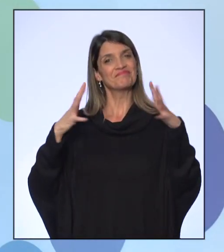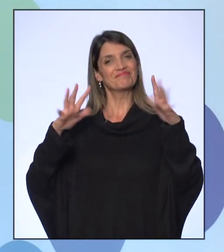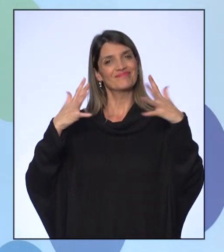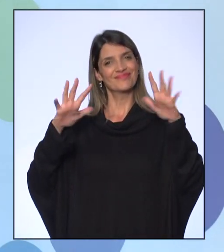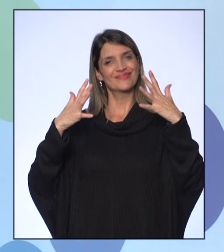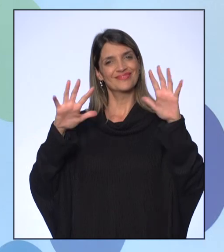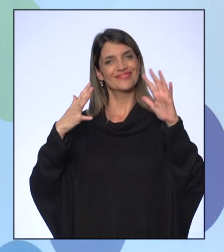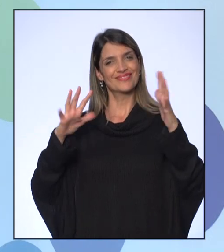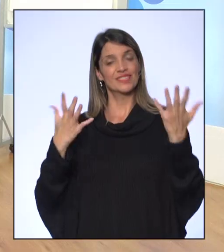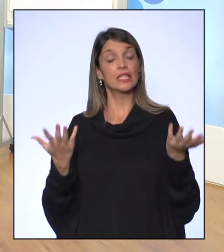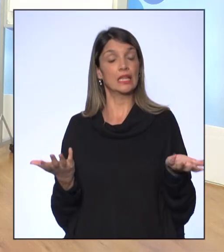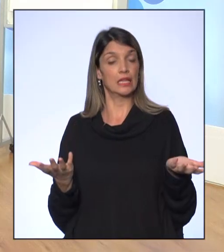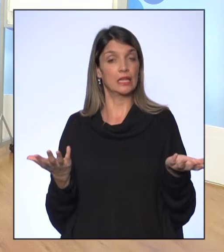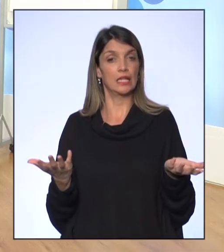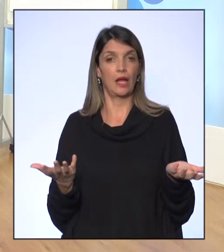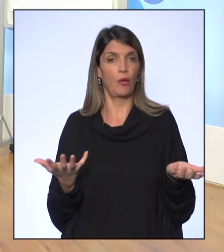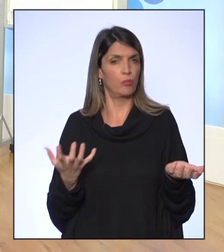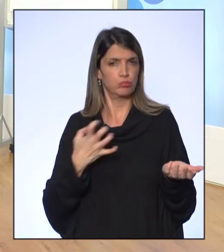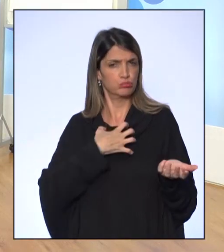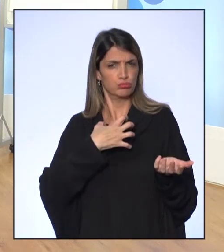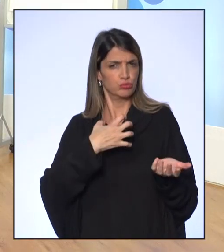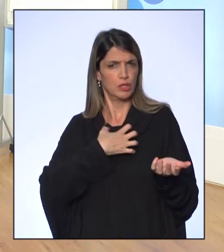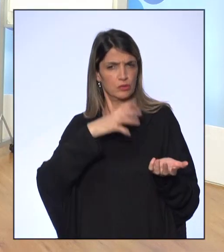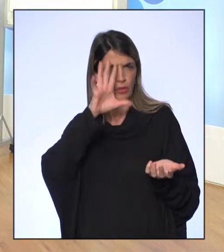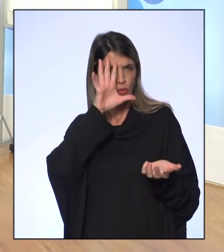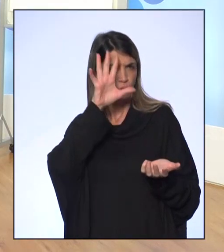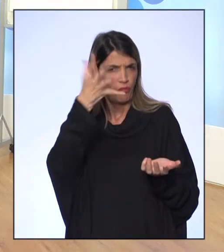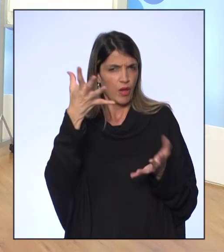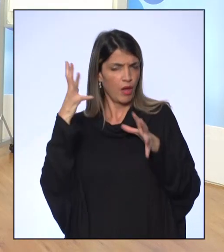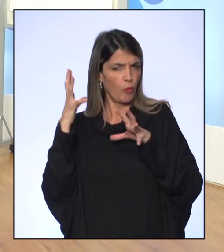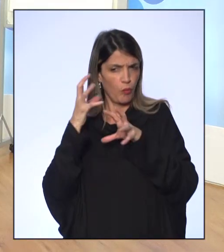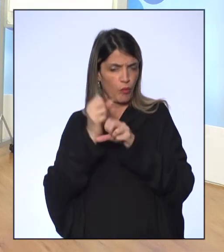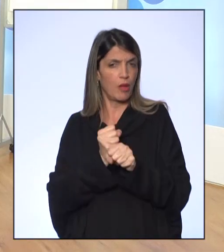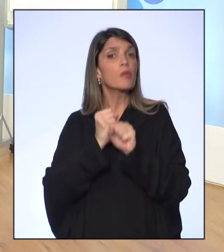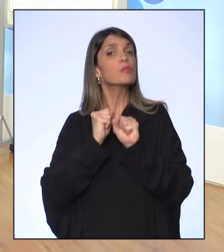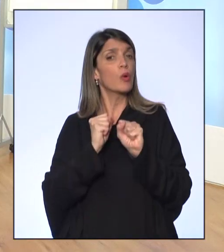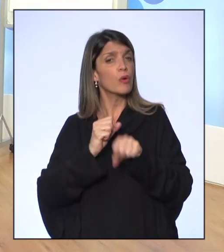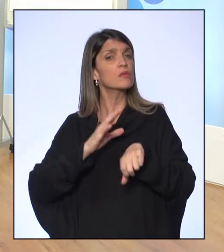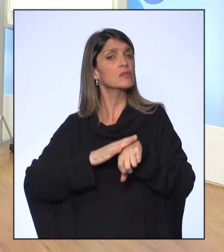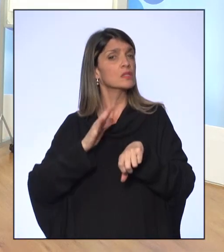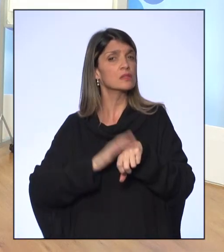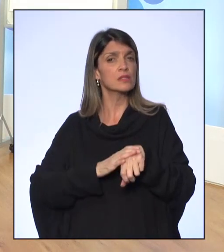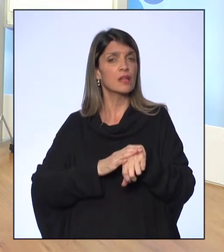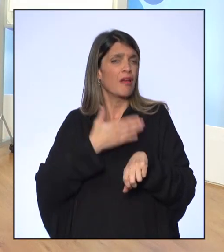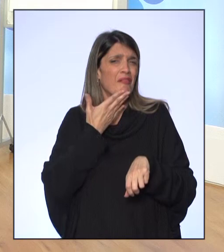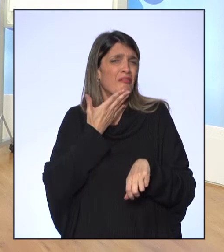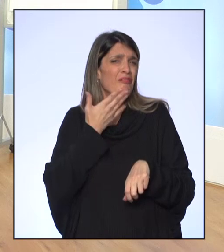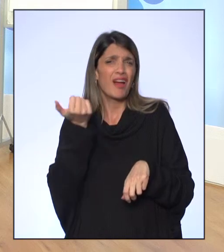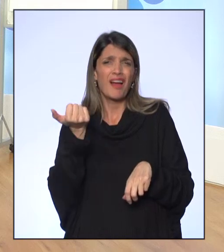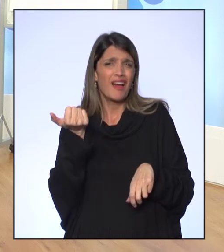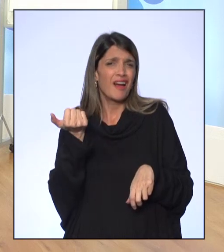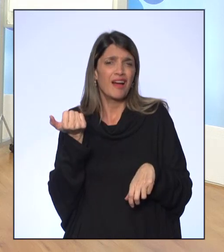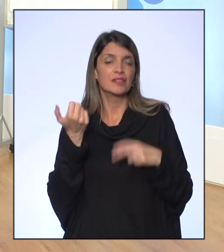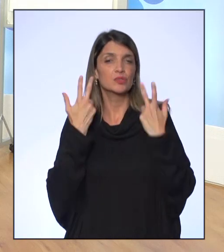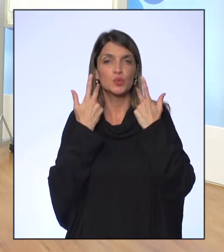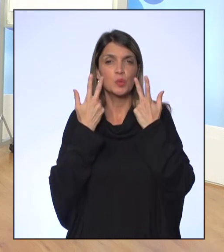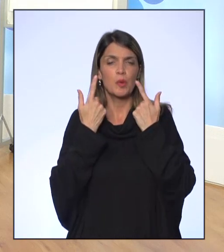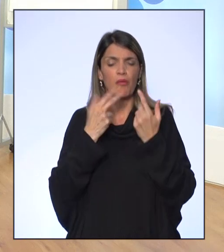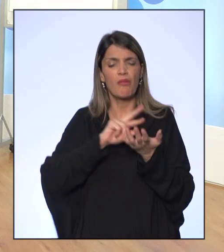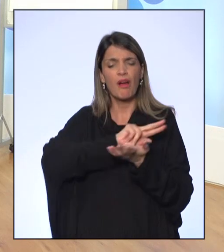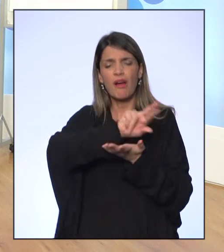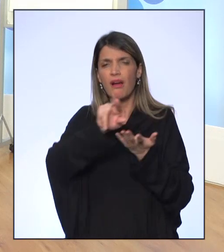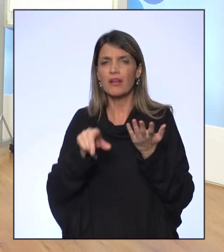Tá? Então, esse é um dos modelos, é uma das formas que vocês podem utilizar, que é muito comum, muitos professores se utilizam